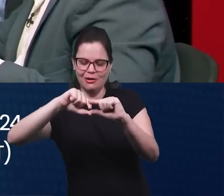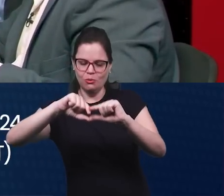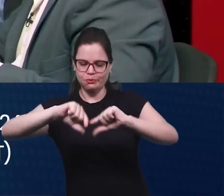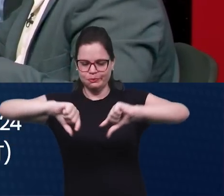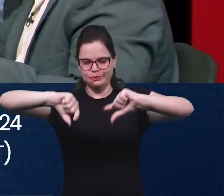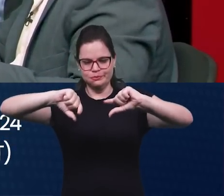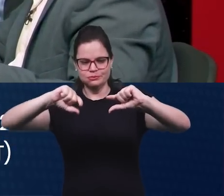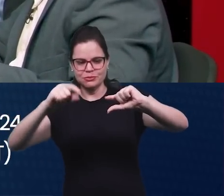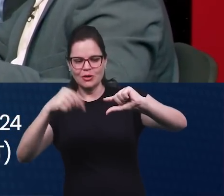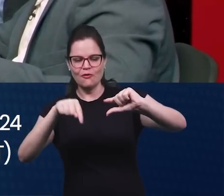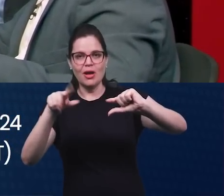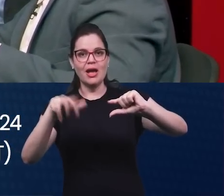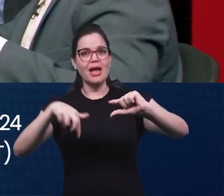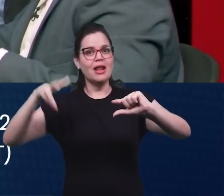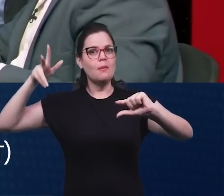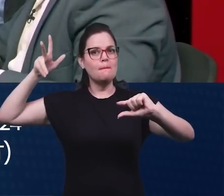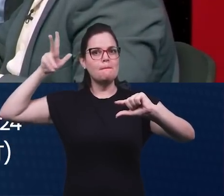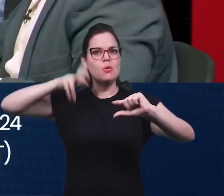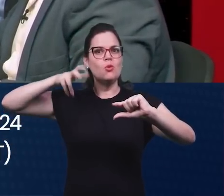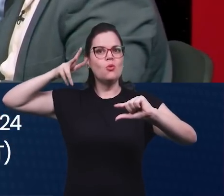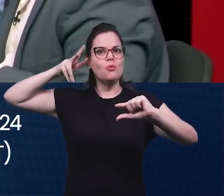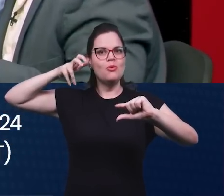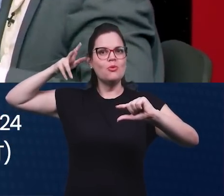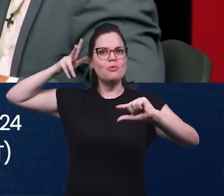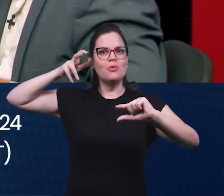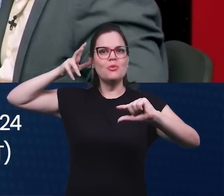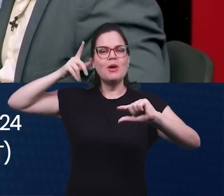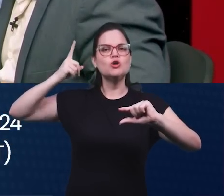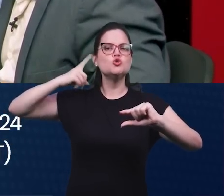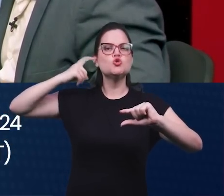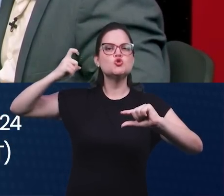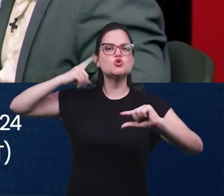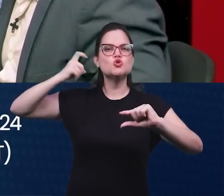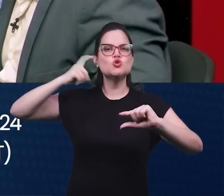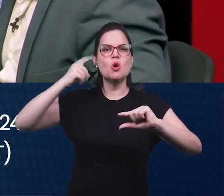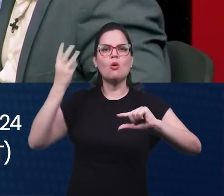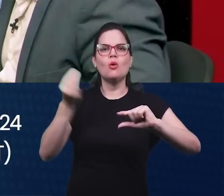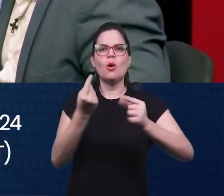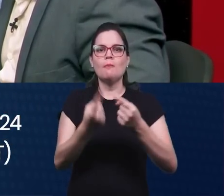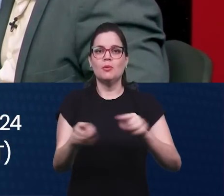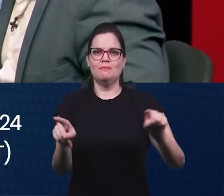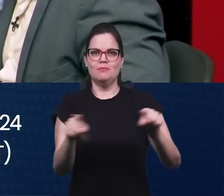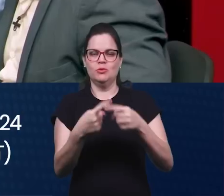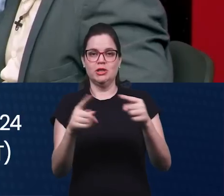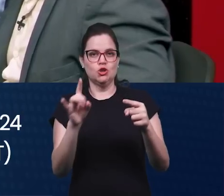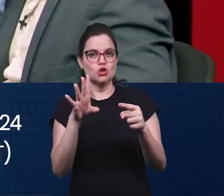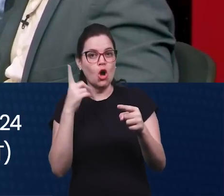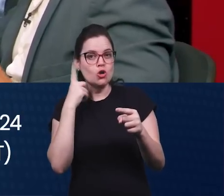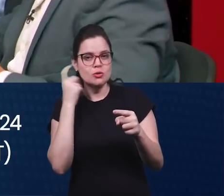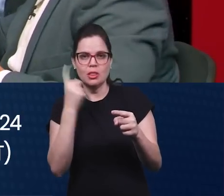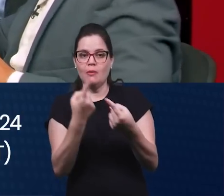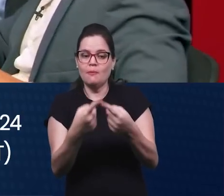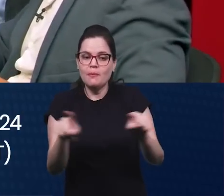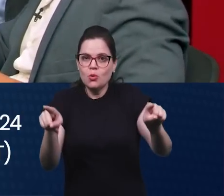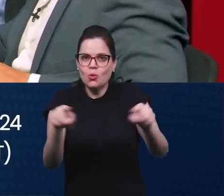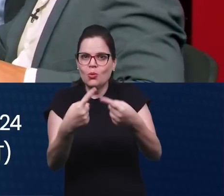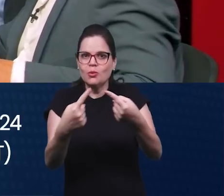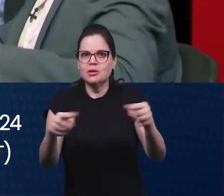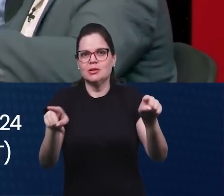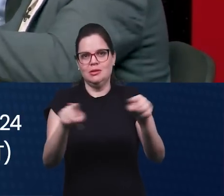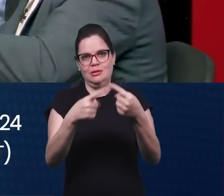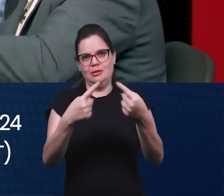da música, né, do sinal no som na forma de música, ele começa a